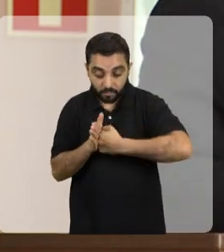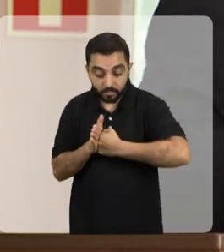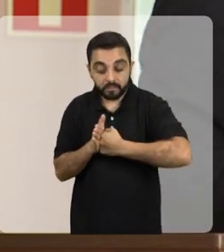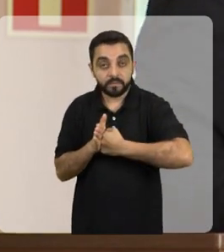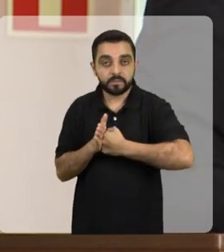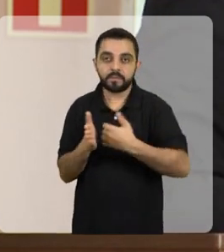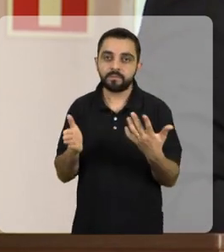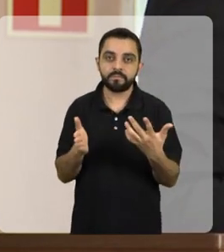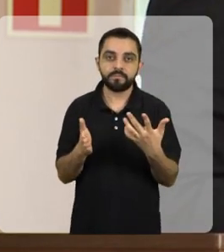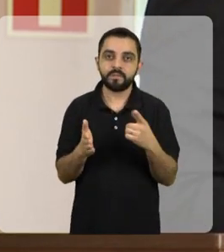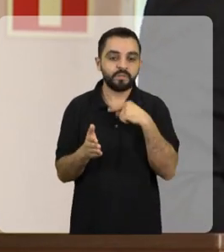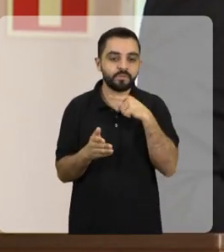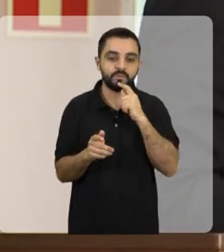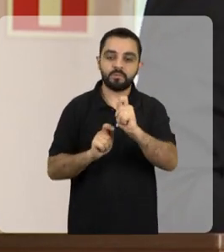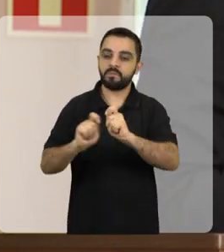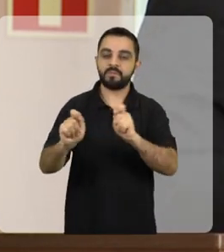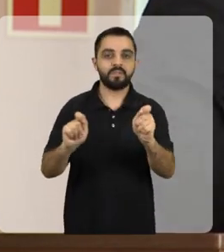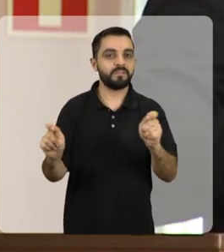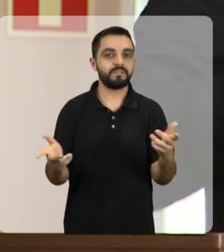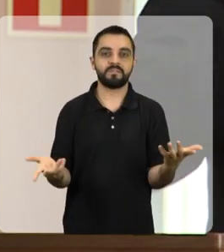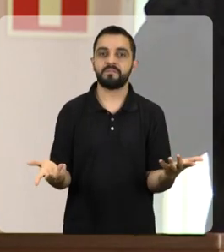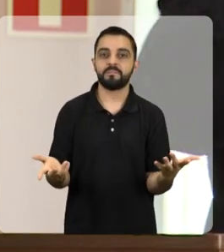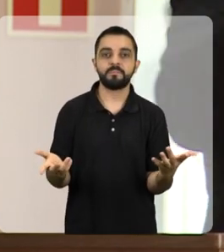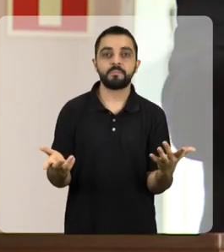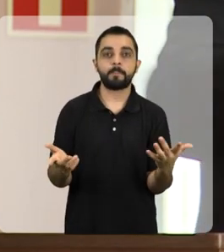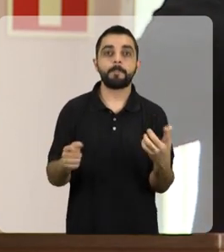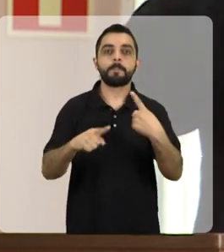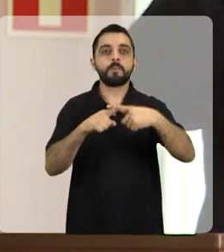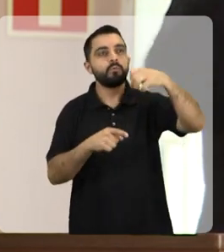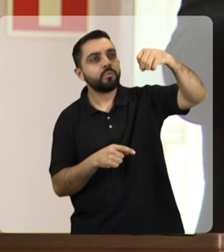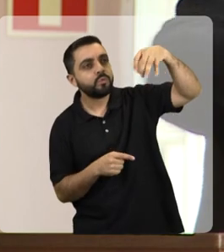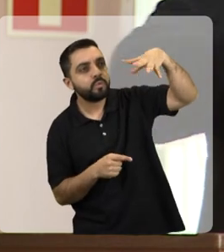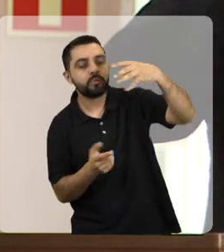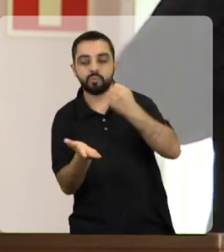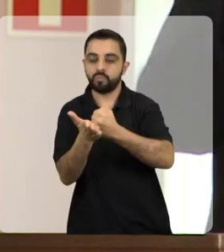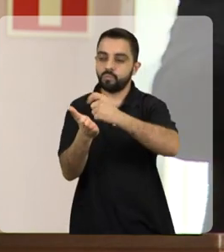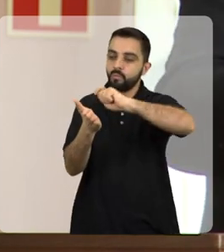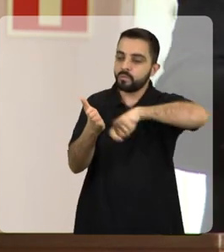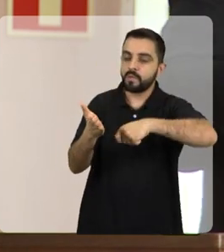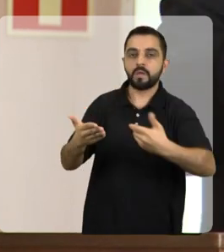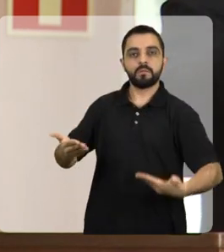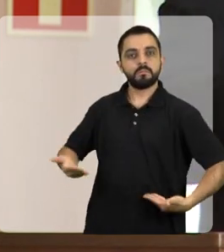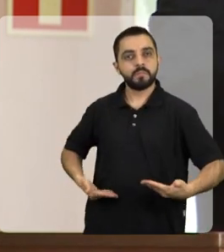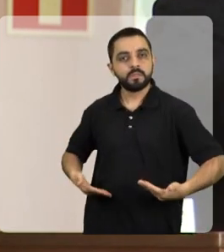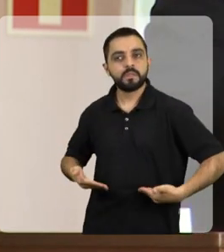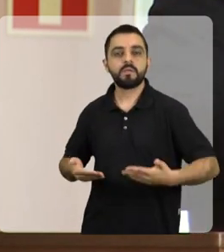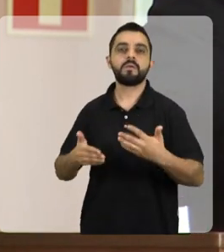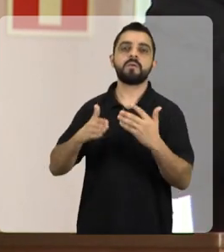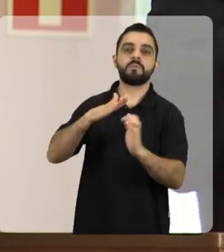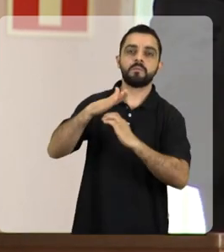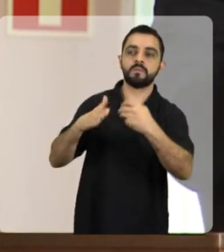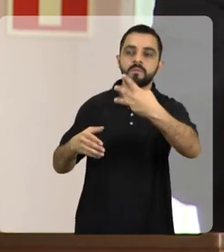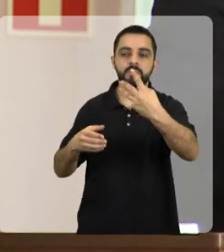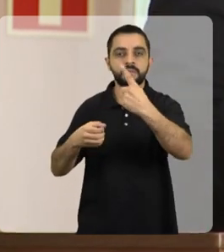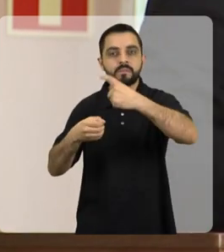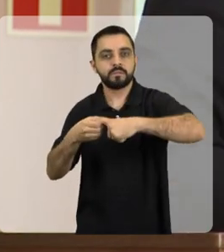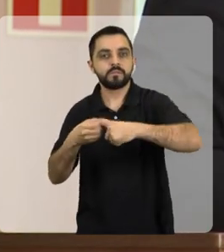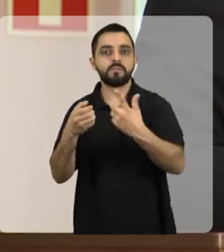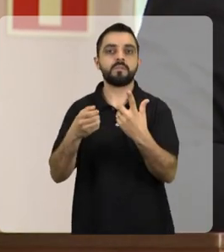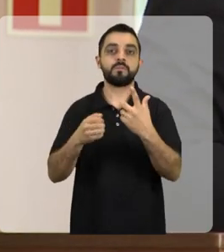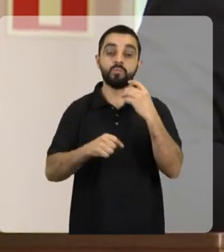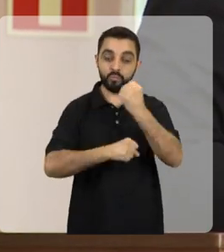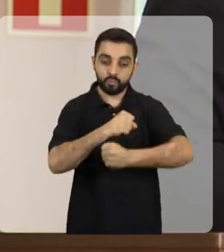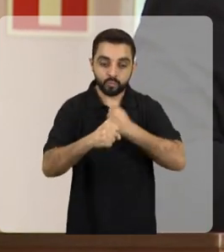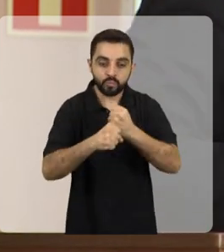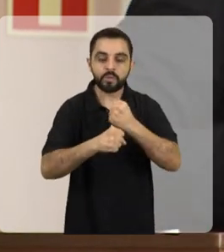nosso orçamento, seria já um grande problema. Porque luz, contratos e serviços, como todos sabemos, reajustam